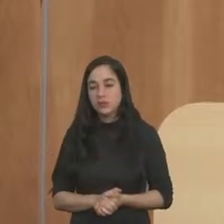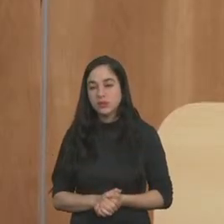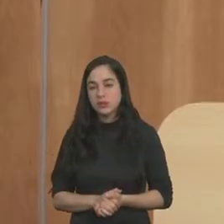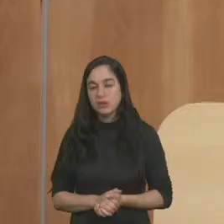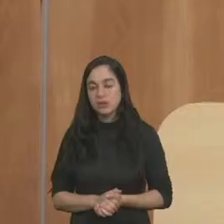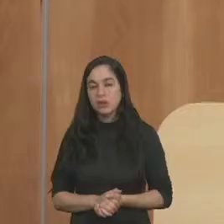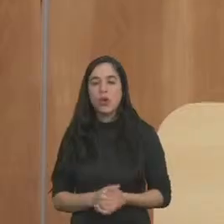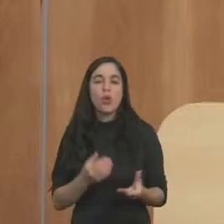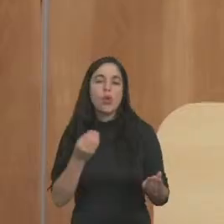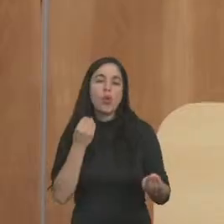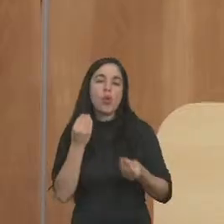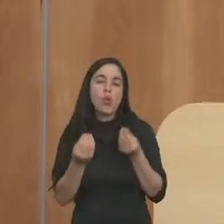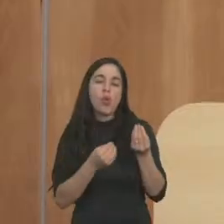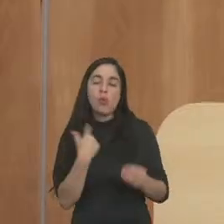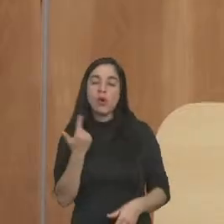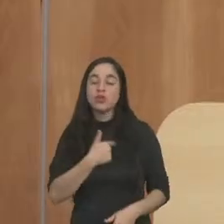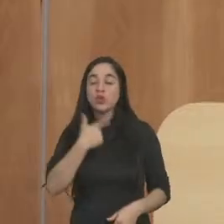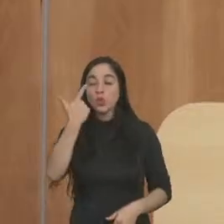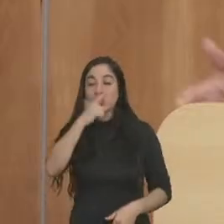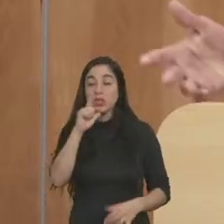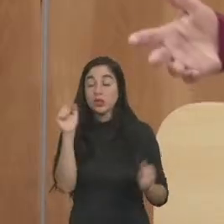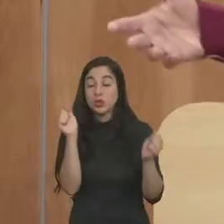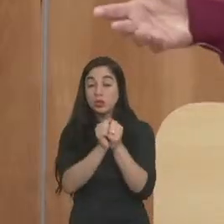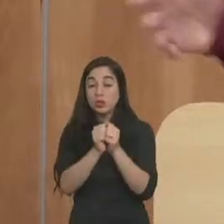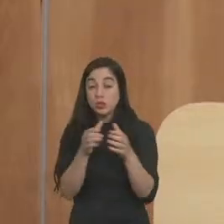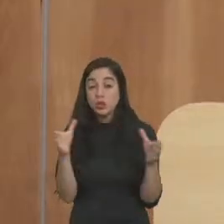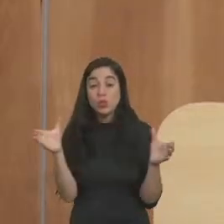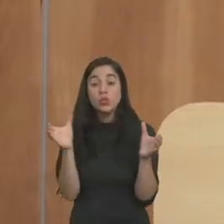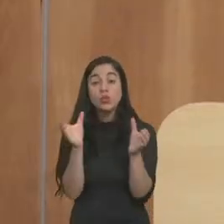fazer coletivamente? E aí eu